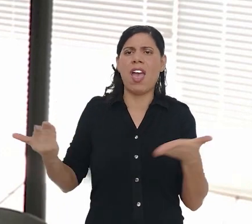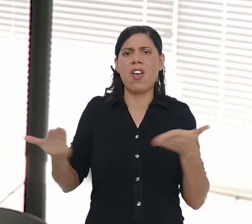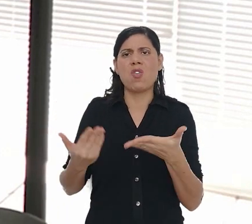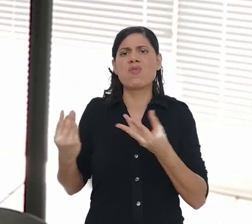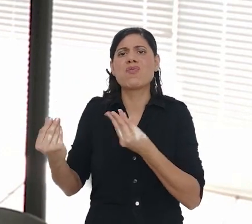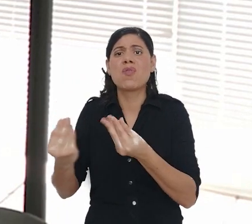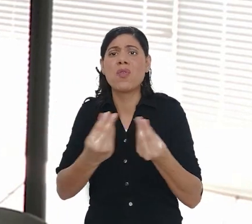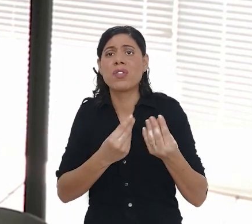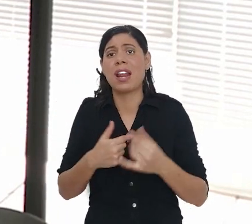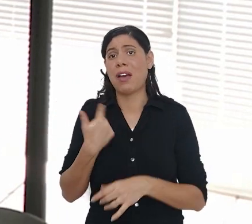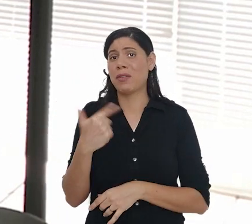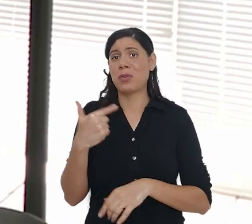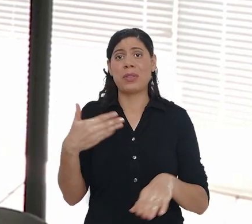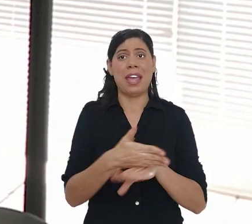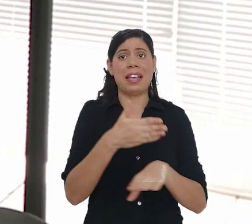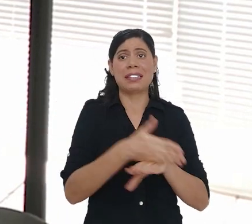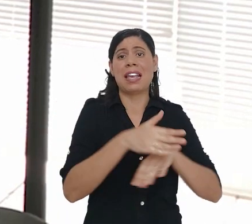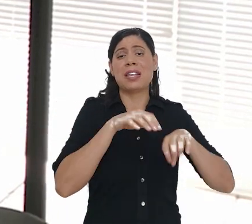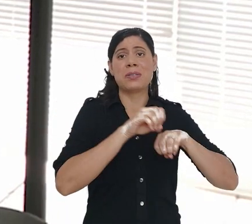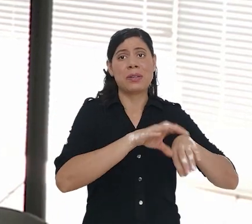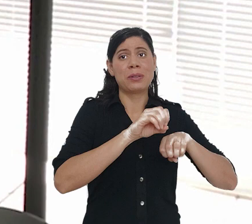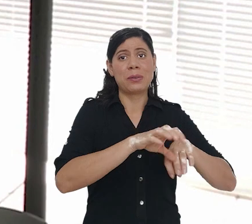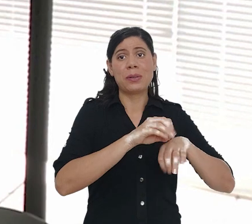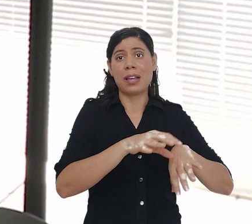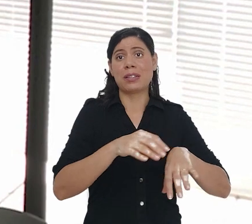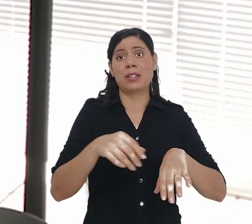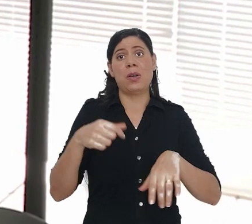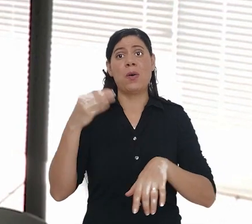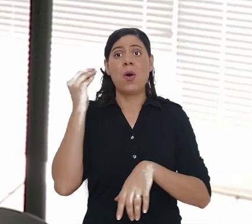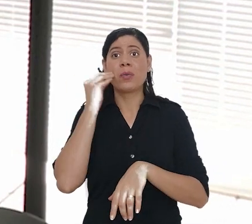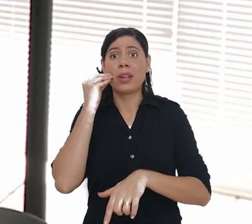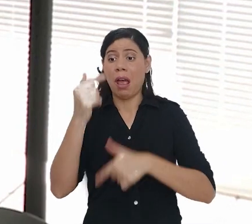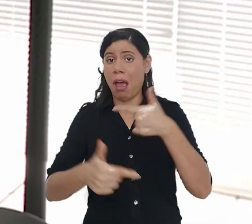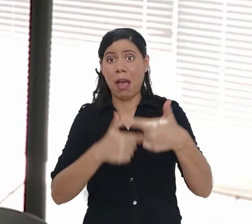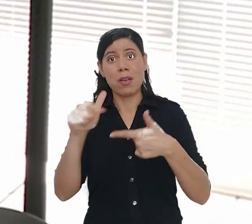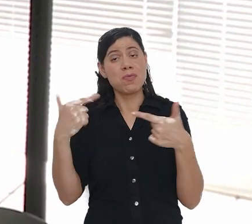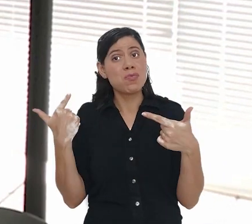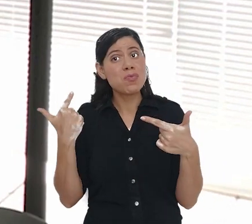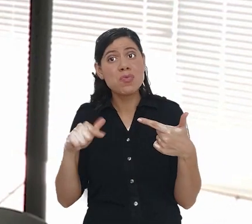acesso à educação, mais sem acesso a oportunidades de trabalho